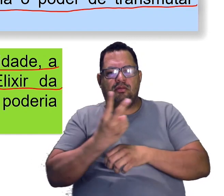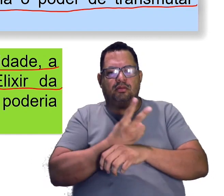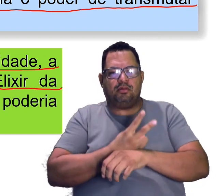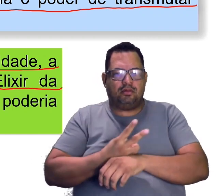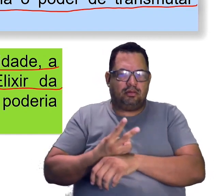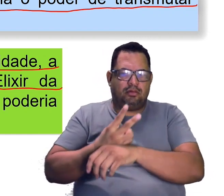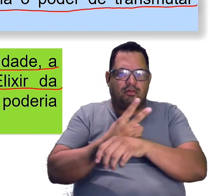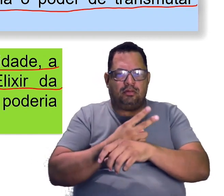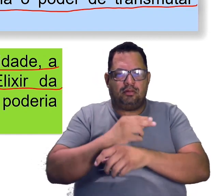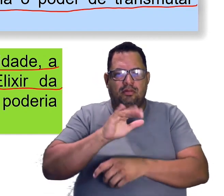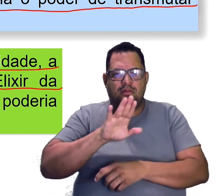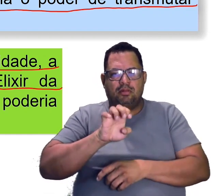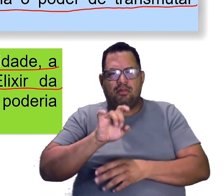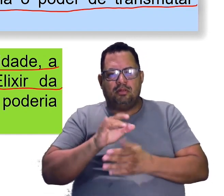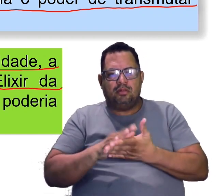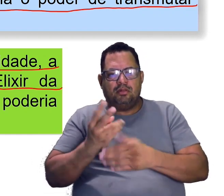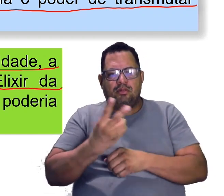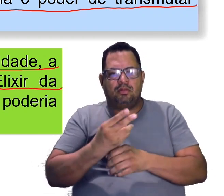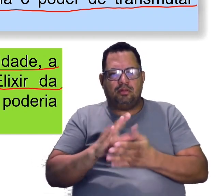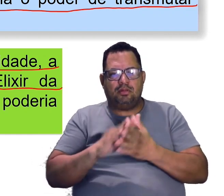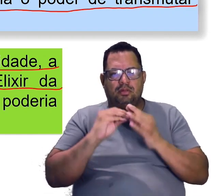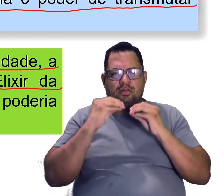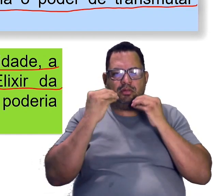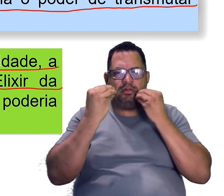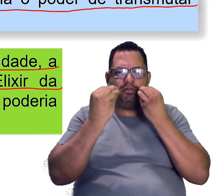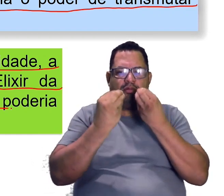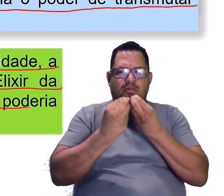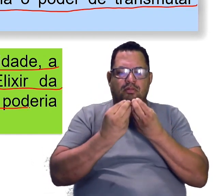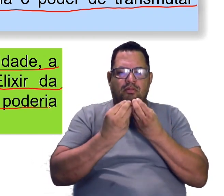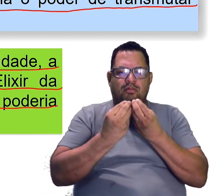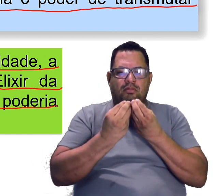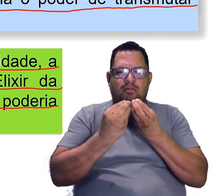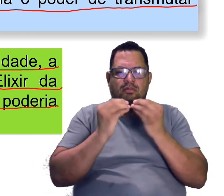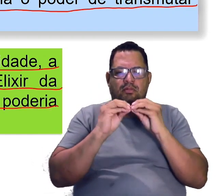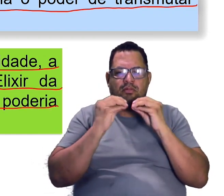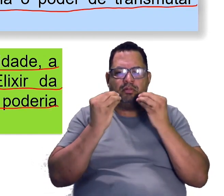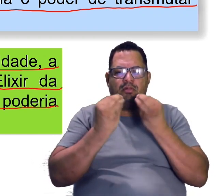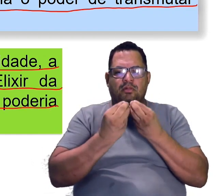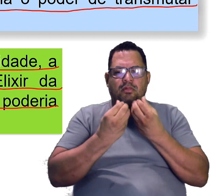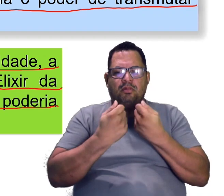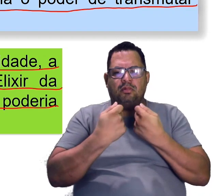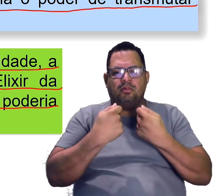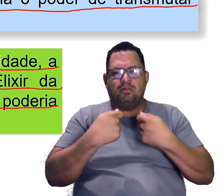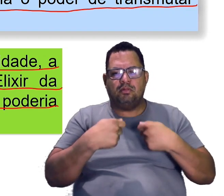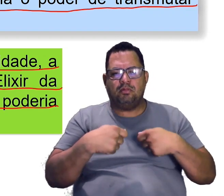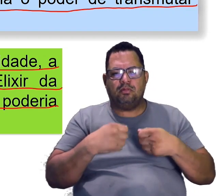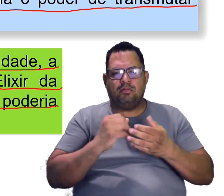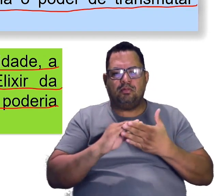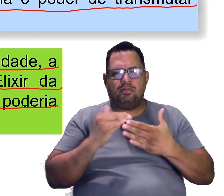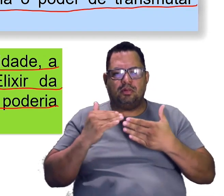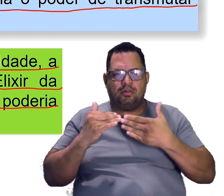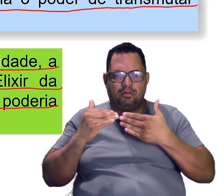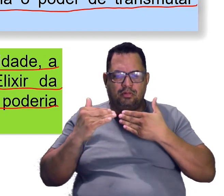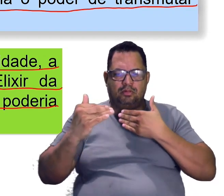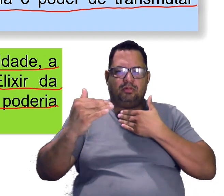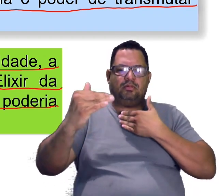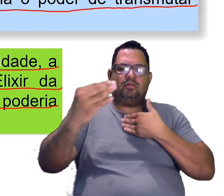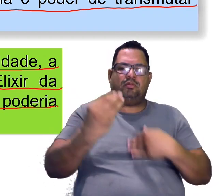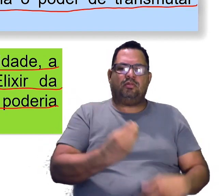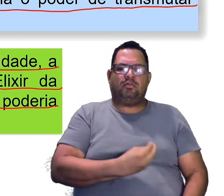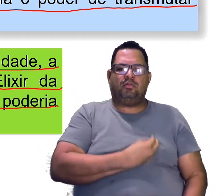da longa vida, ou seja, uma substância que supostamente poderia prolongar a vida